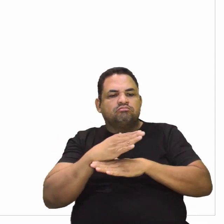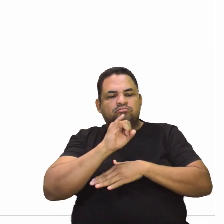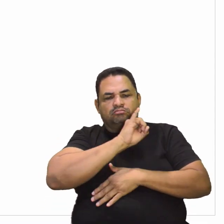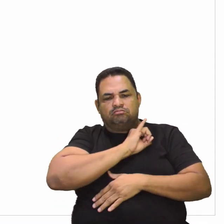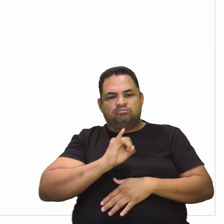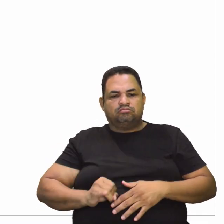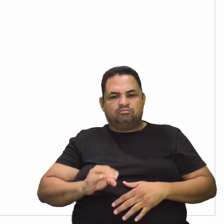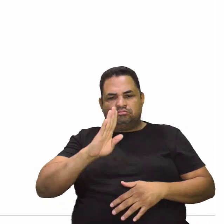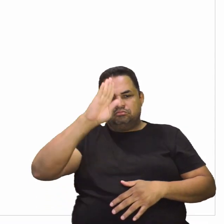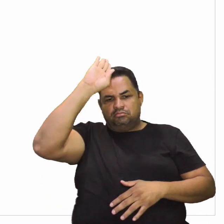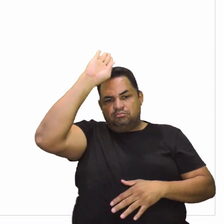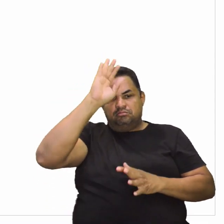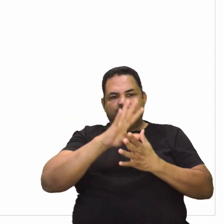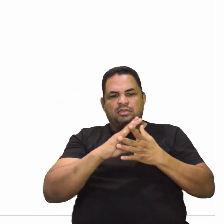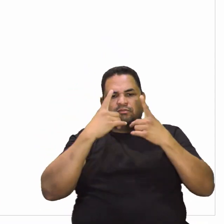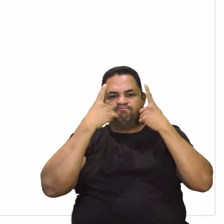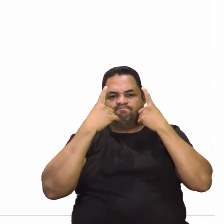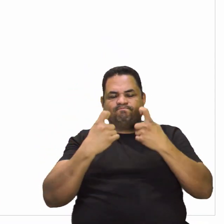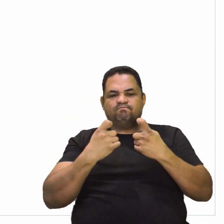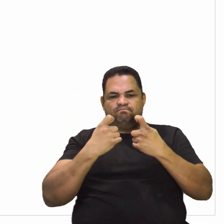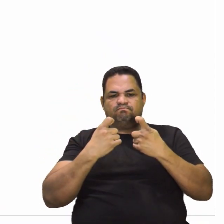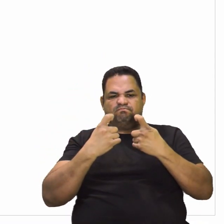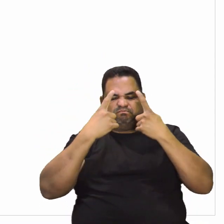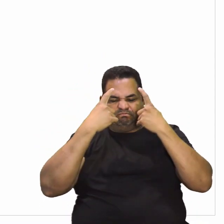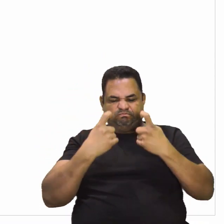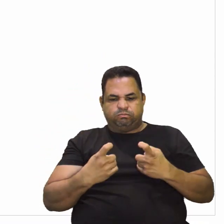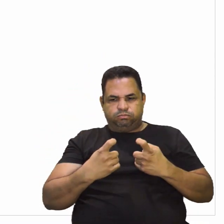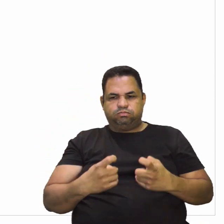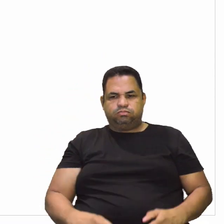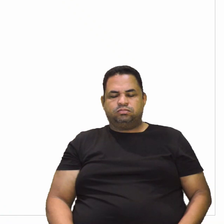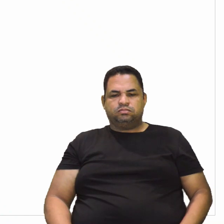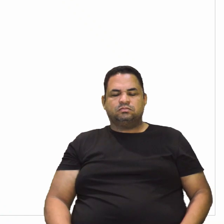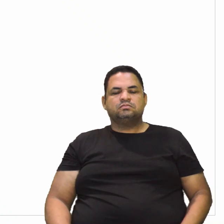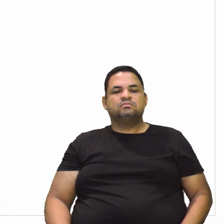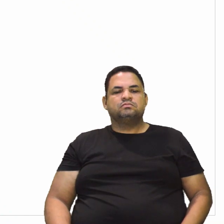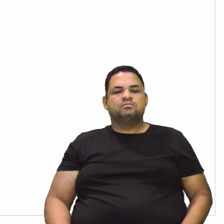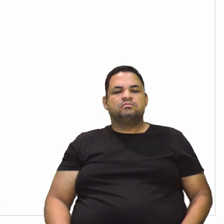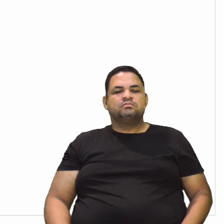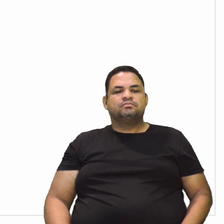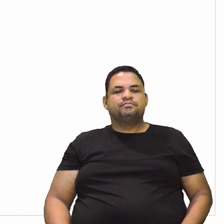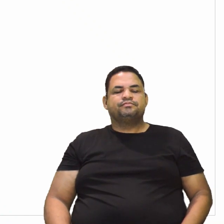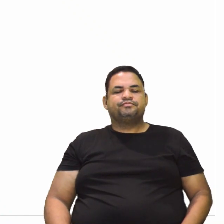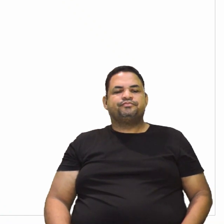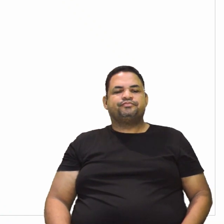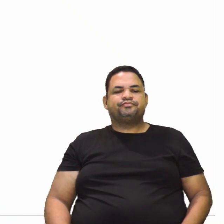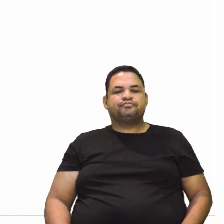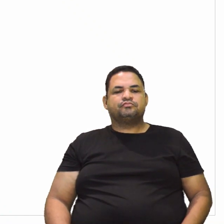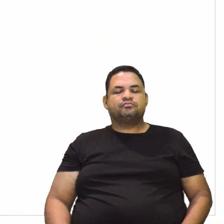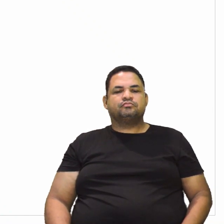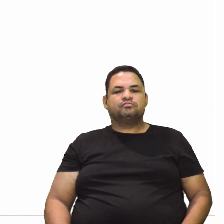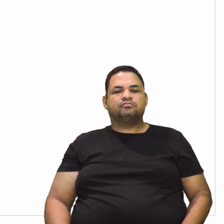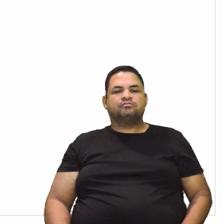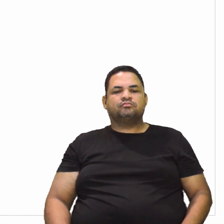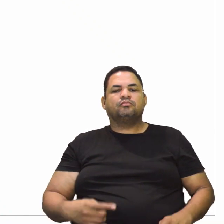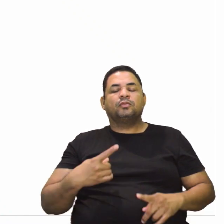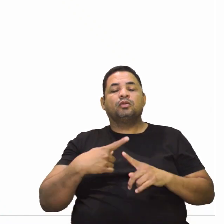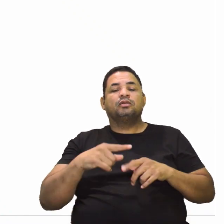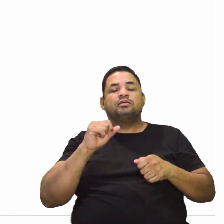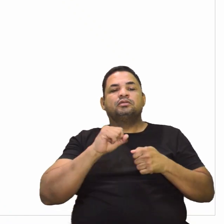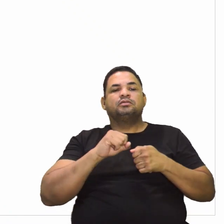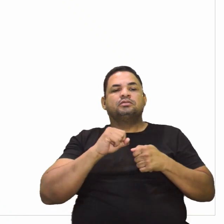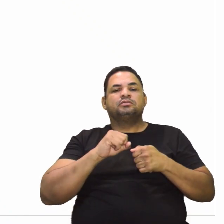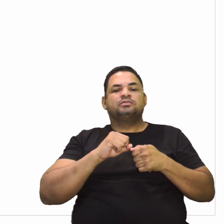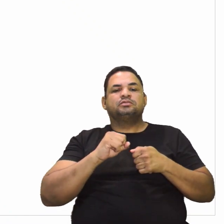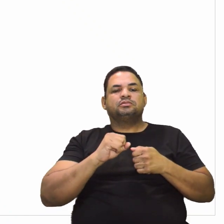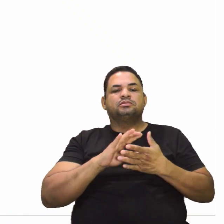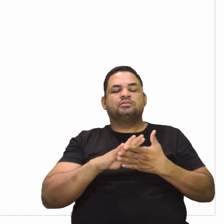Império Romano de forma violenta e brutal. Agora sim. Agora, professor, por que eles fizeram isso? Porque